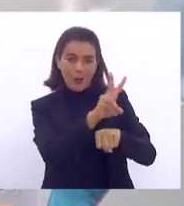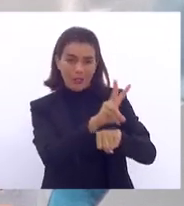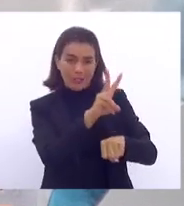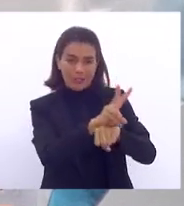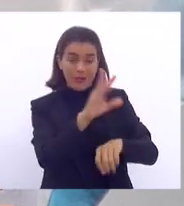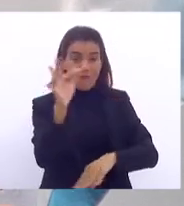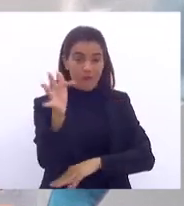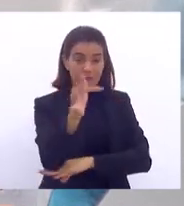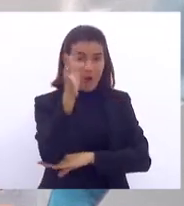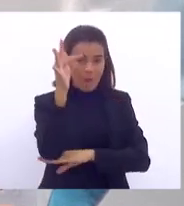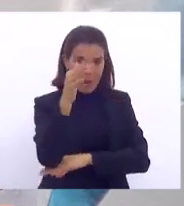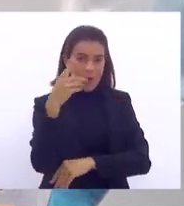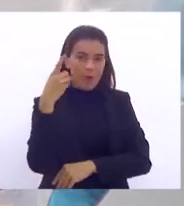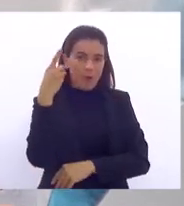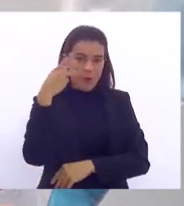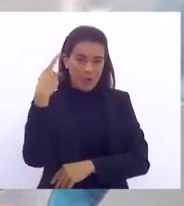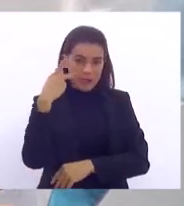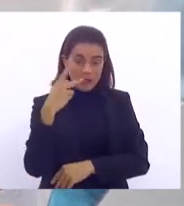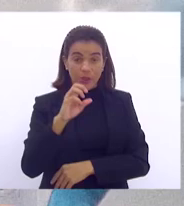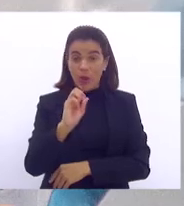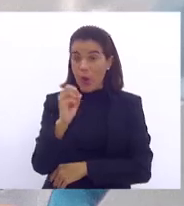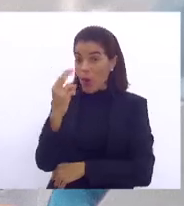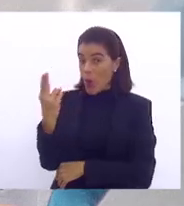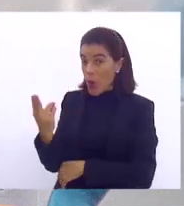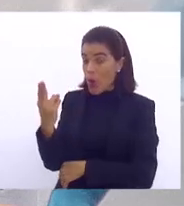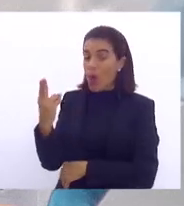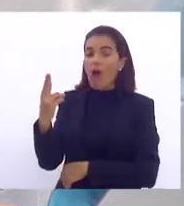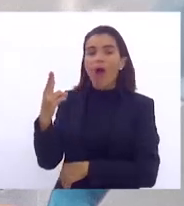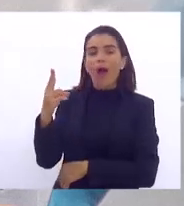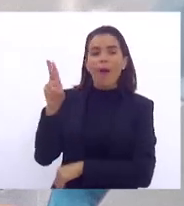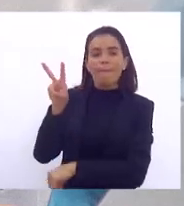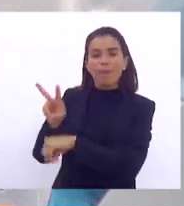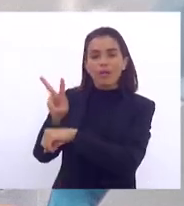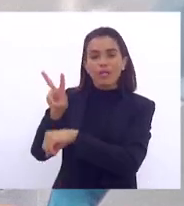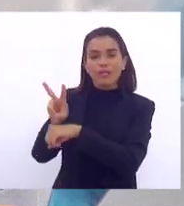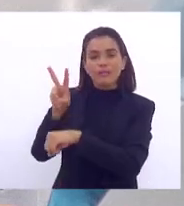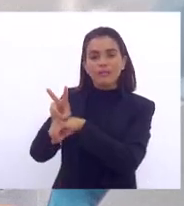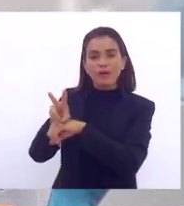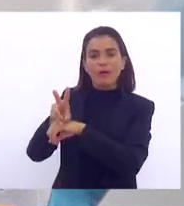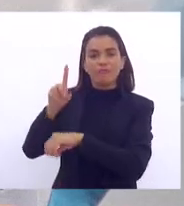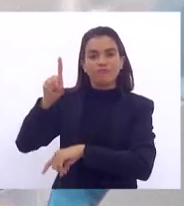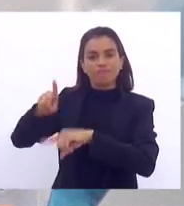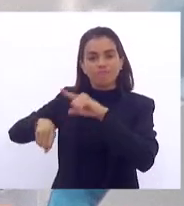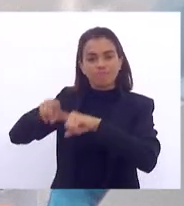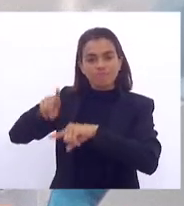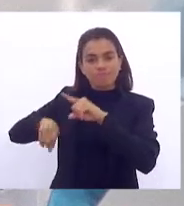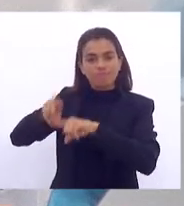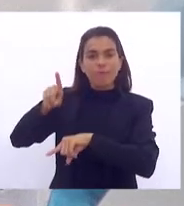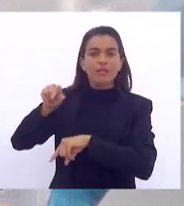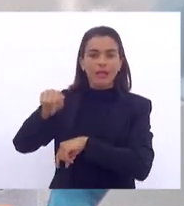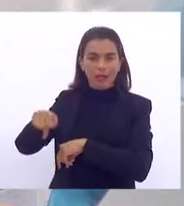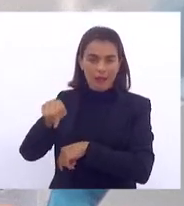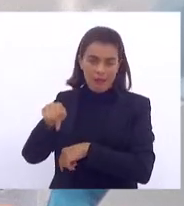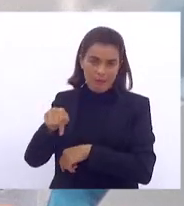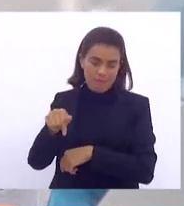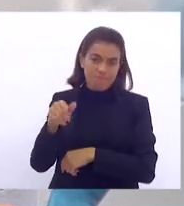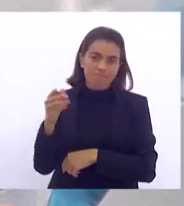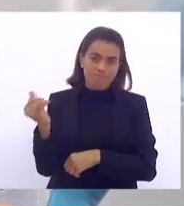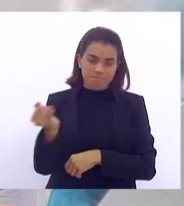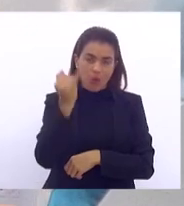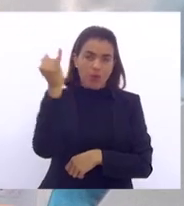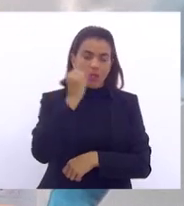formal quer seja imunidade material são conceitos fundamentais Parlamento